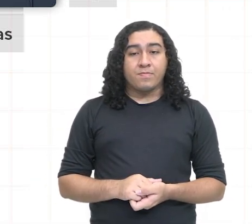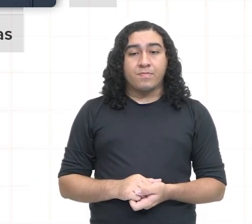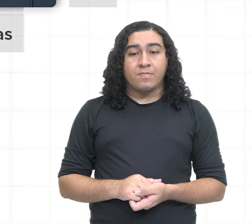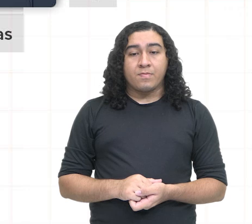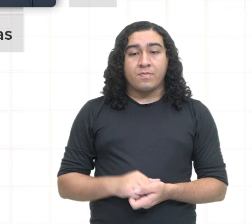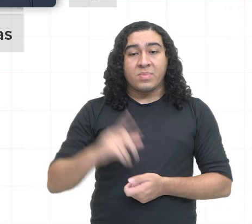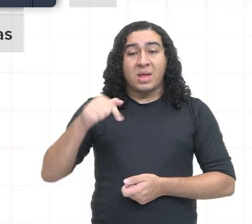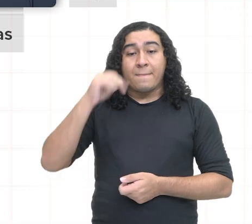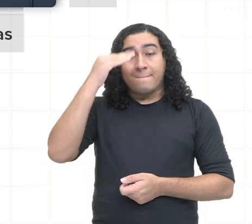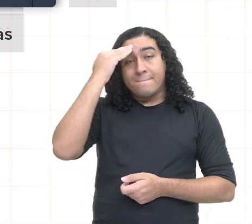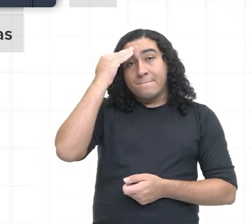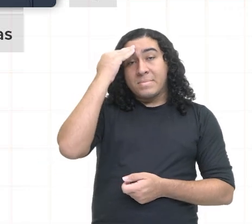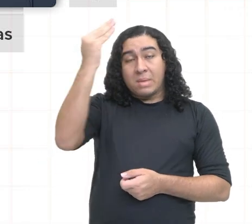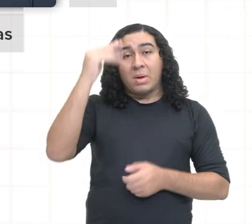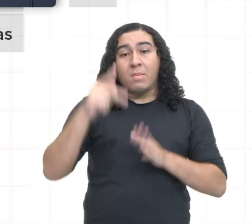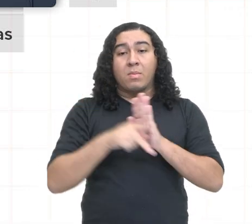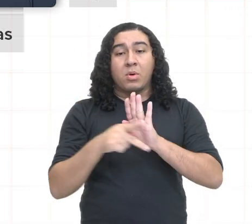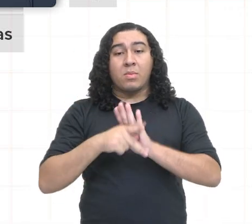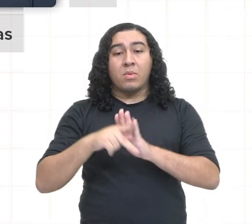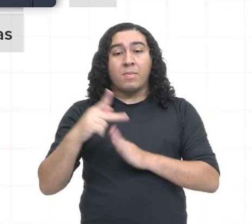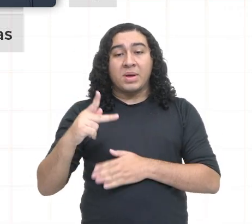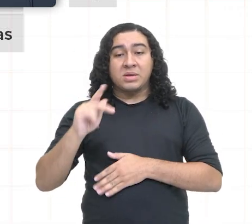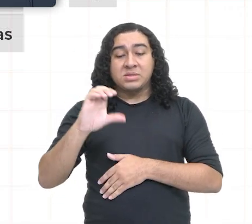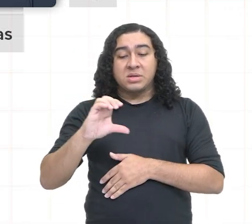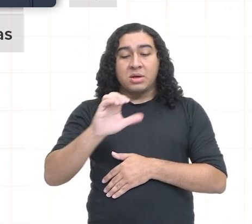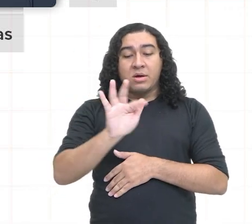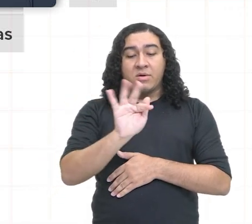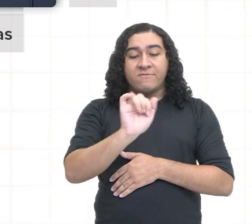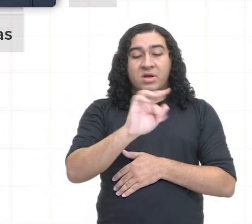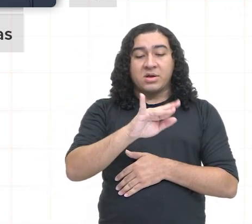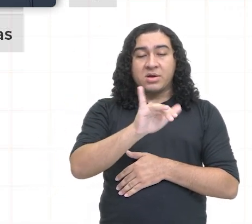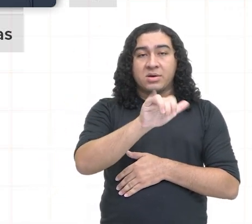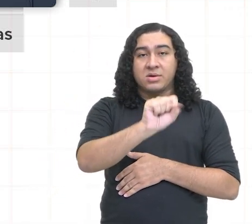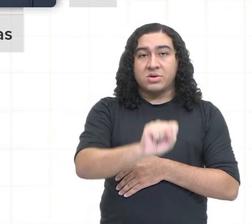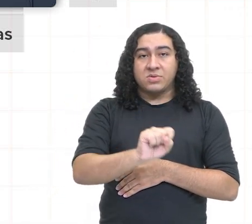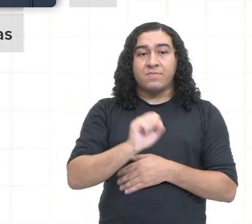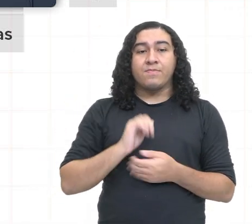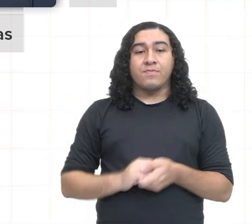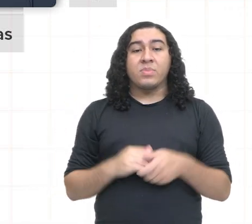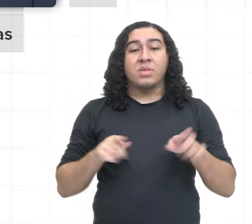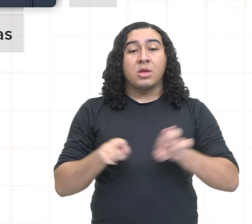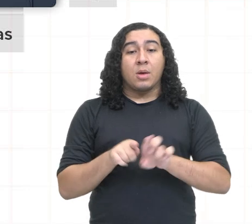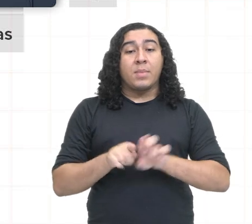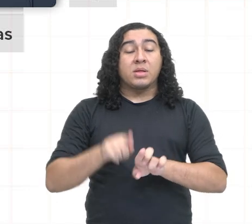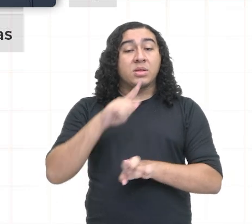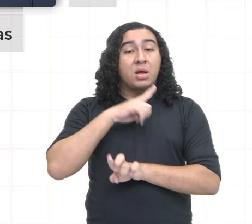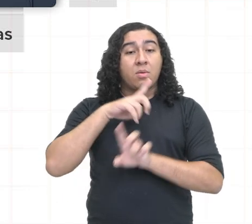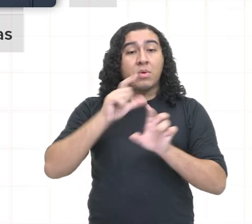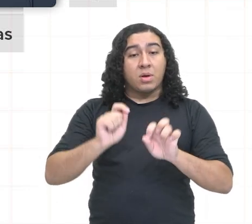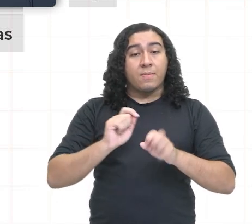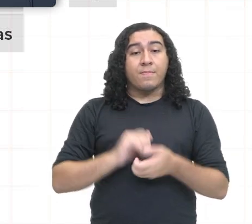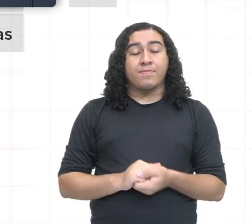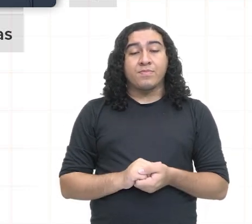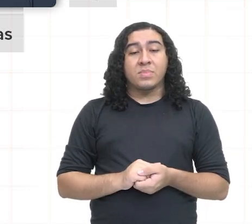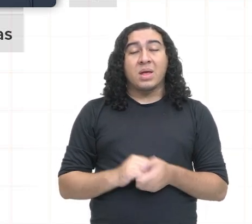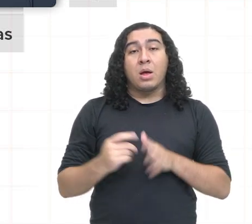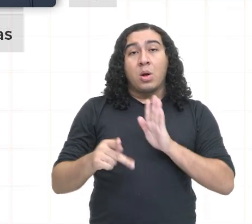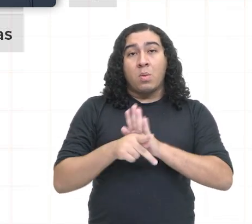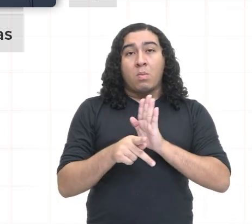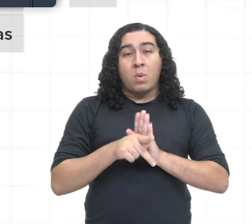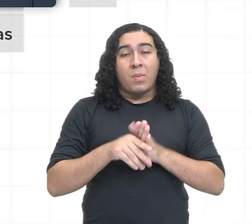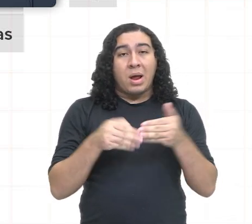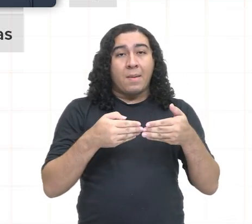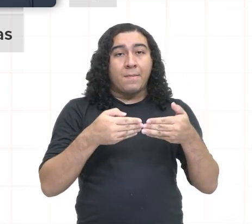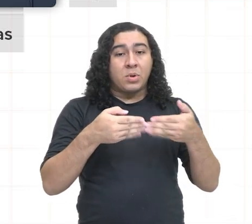principalmente nas mídias brasileiras como PC Farias, tá? E você tem, né, a abertura de uma